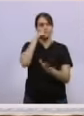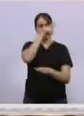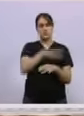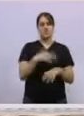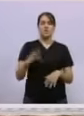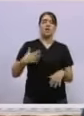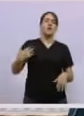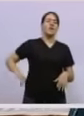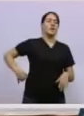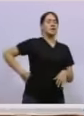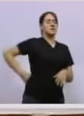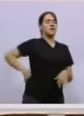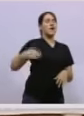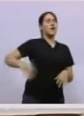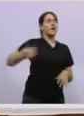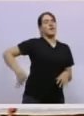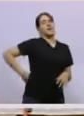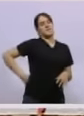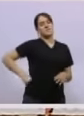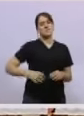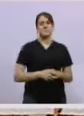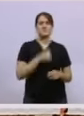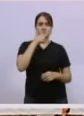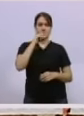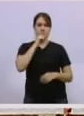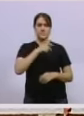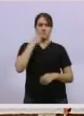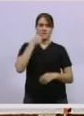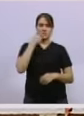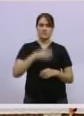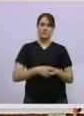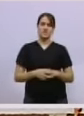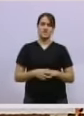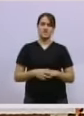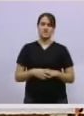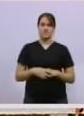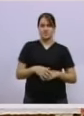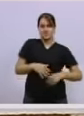não estou aguentando de dor nas costas. A minha mãe falava diferente: a dor nas cadeiras.